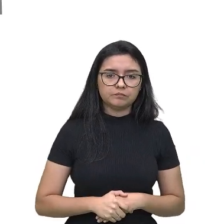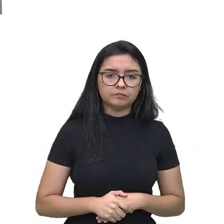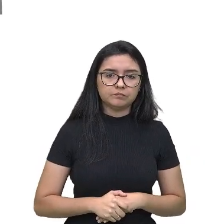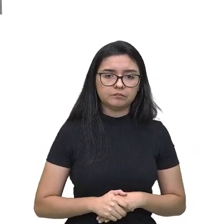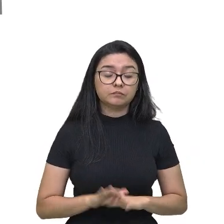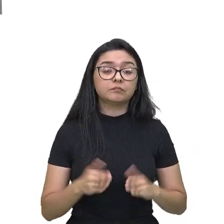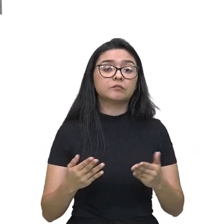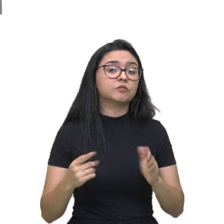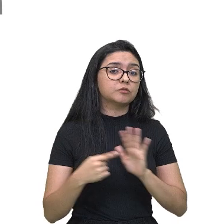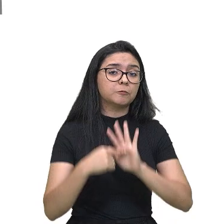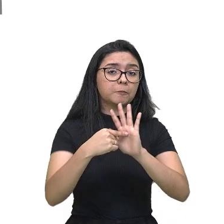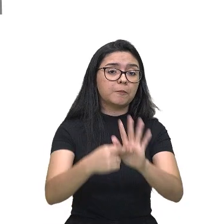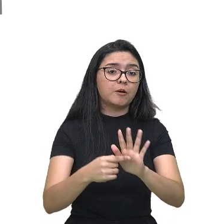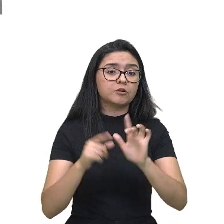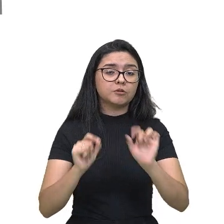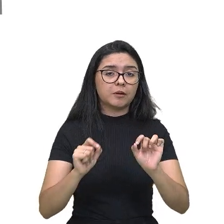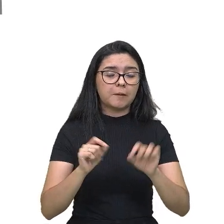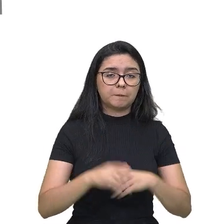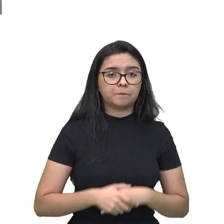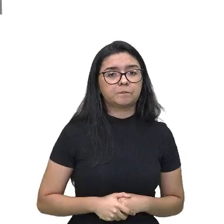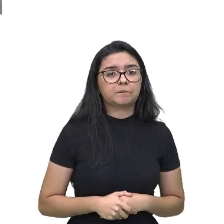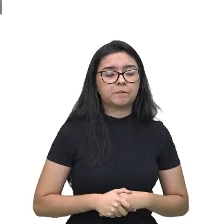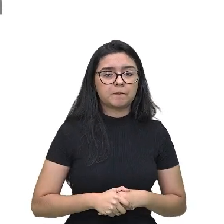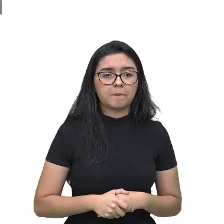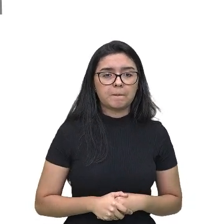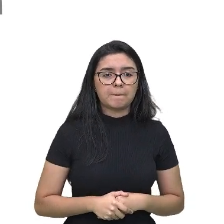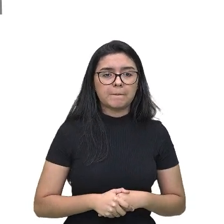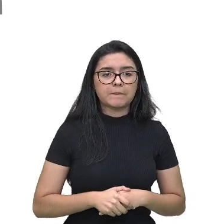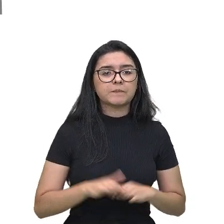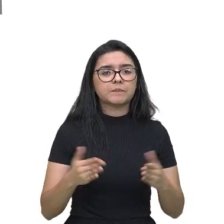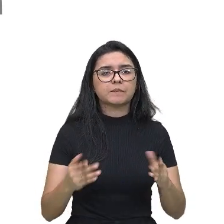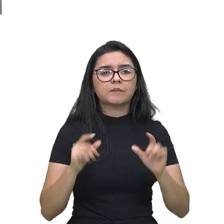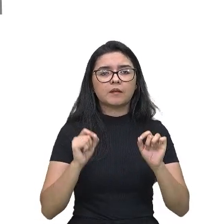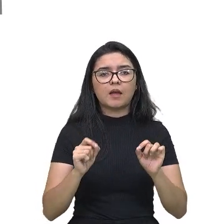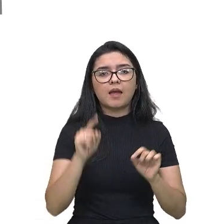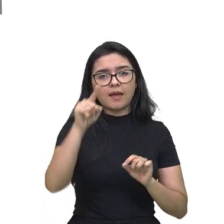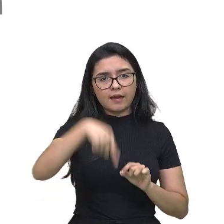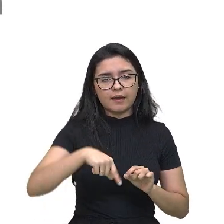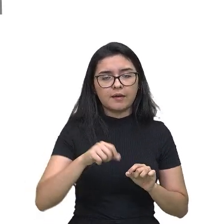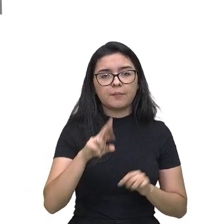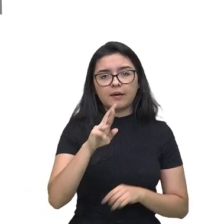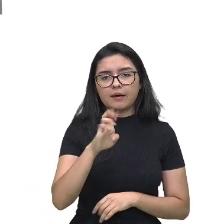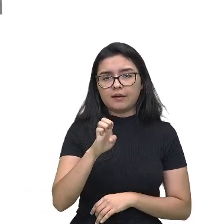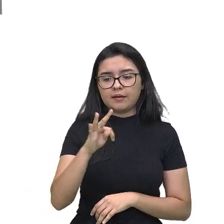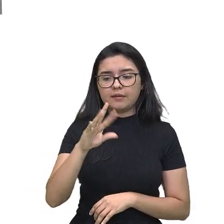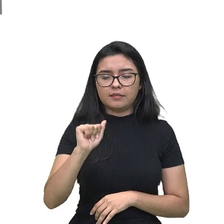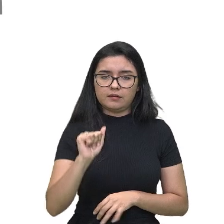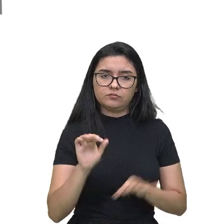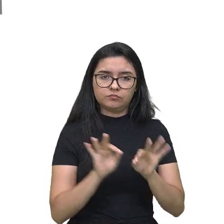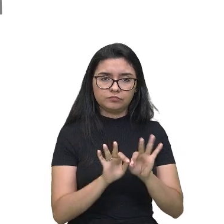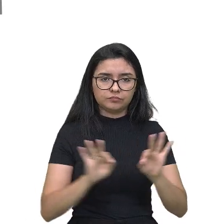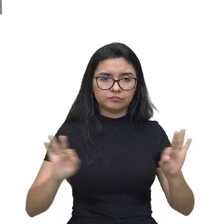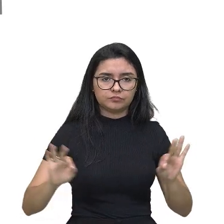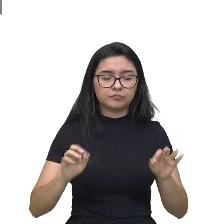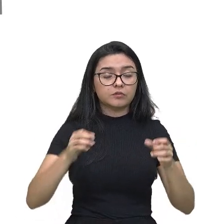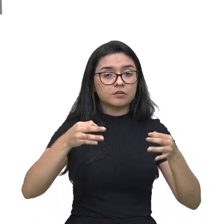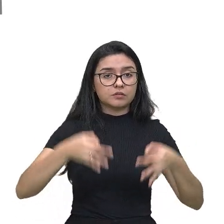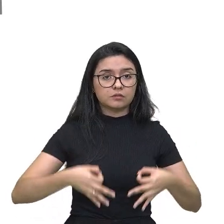nos dá a ideia intuitiva de uma reta, tá bom? Beleza?